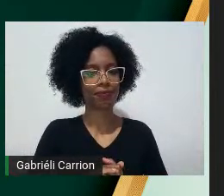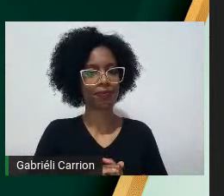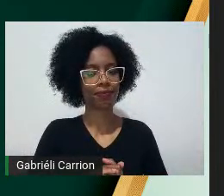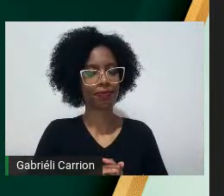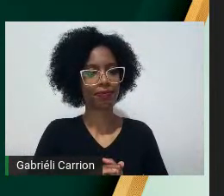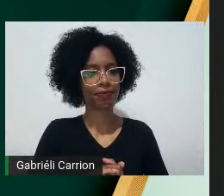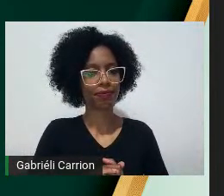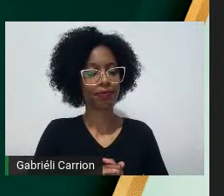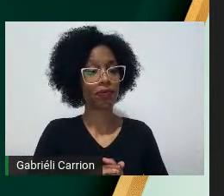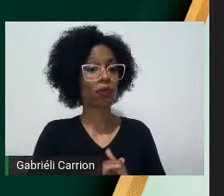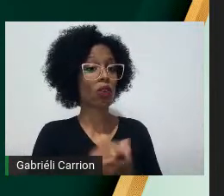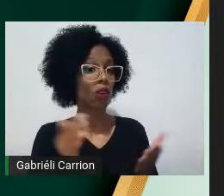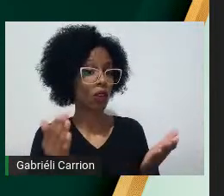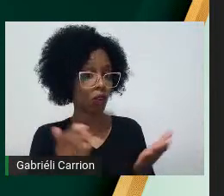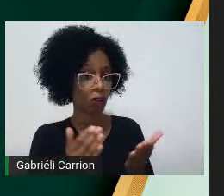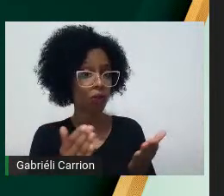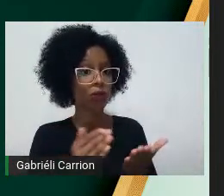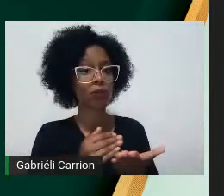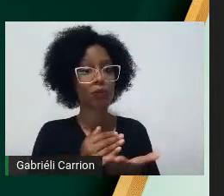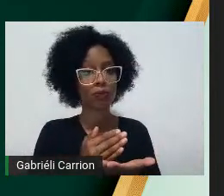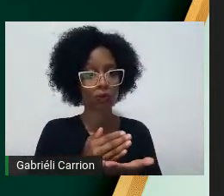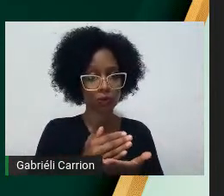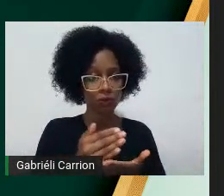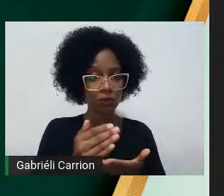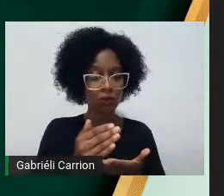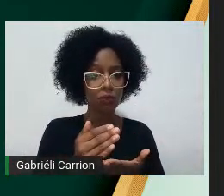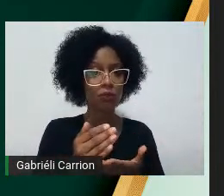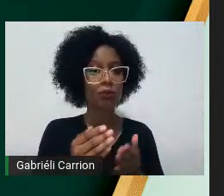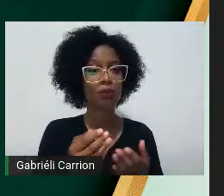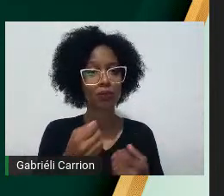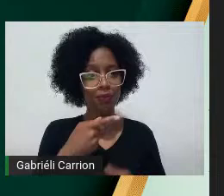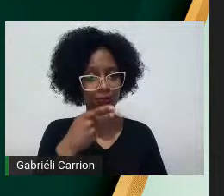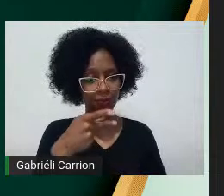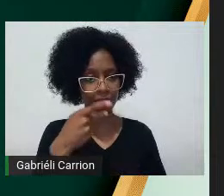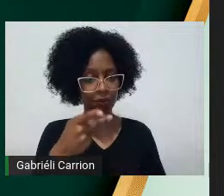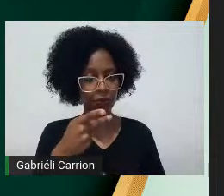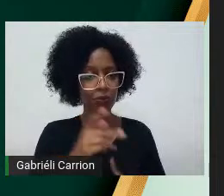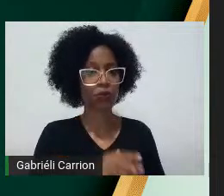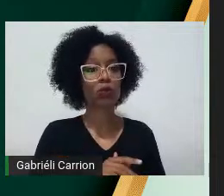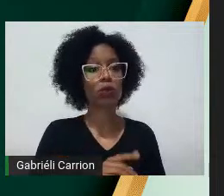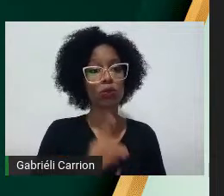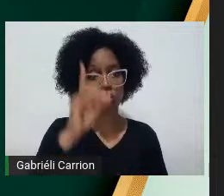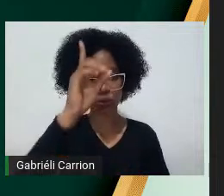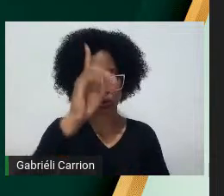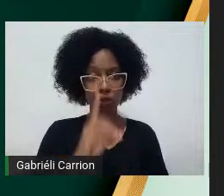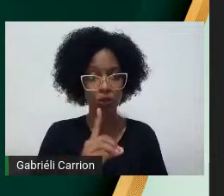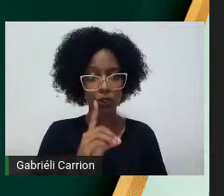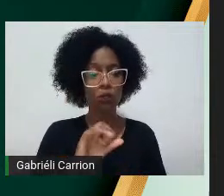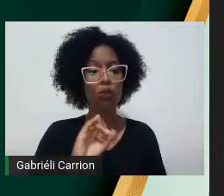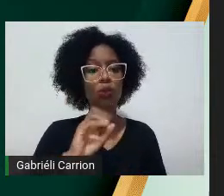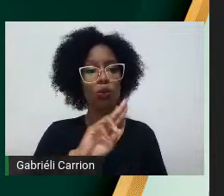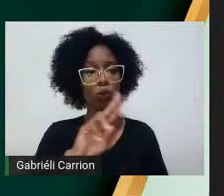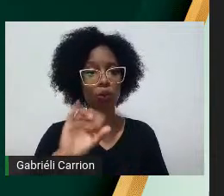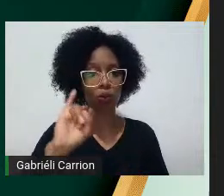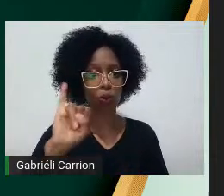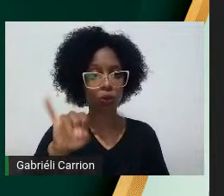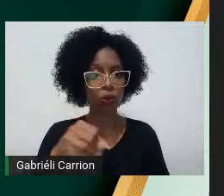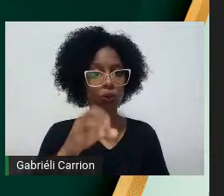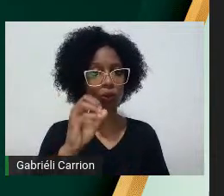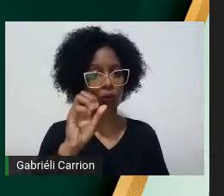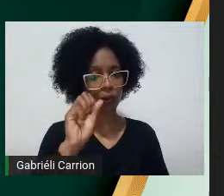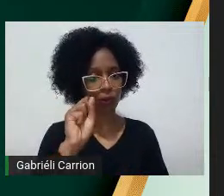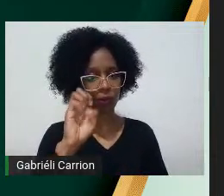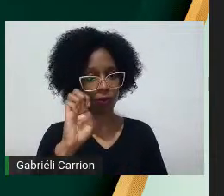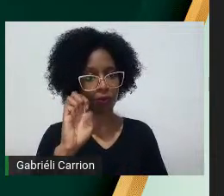Para seu pronunciamento, convidamos o senhor diretor do campus Caçapava do Sul, professor José Baldomiro Jiménez